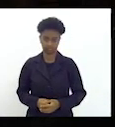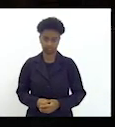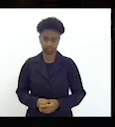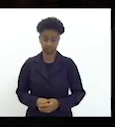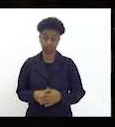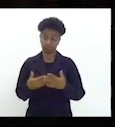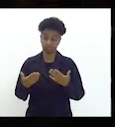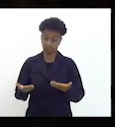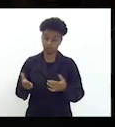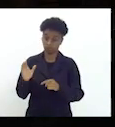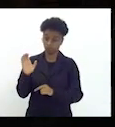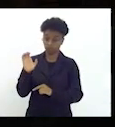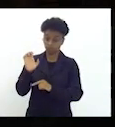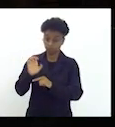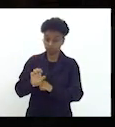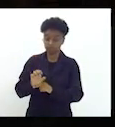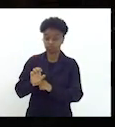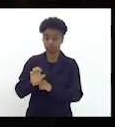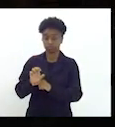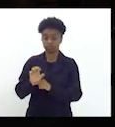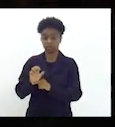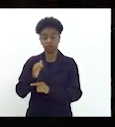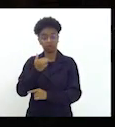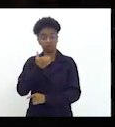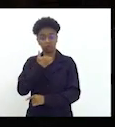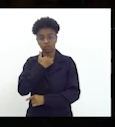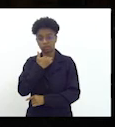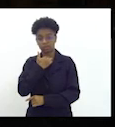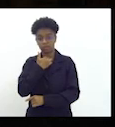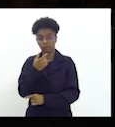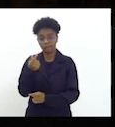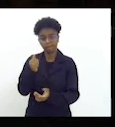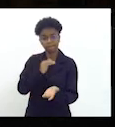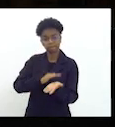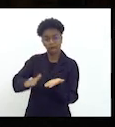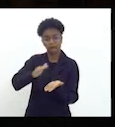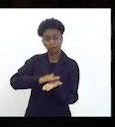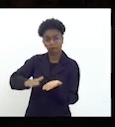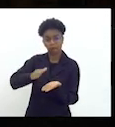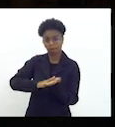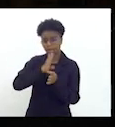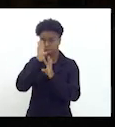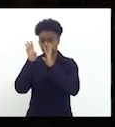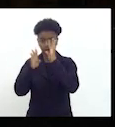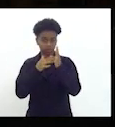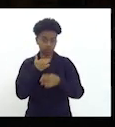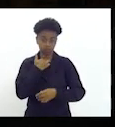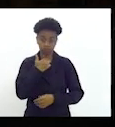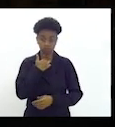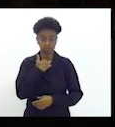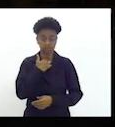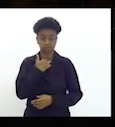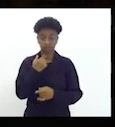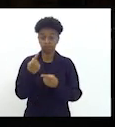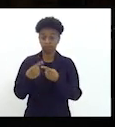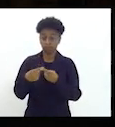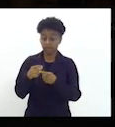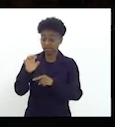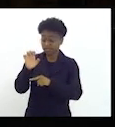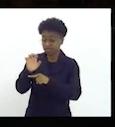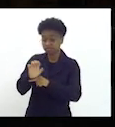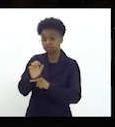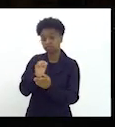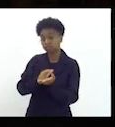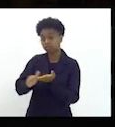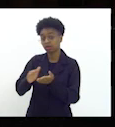o estado não pode gastar por conta o estado só pode gastar